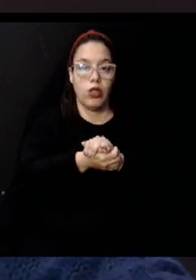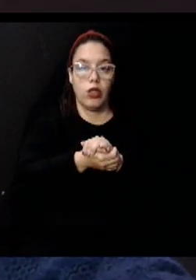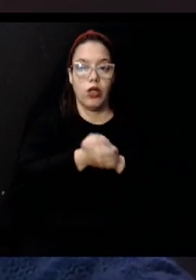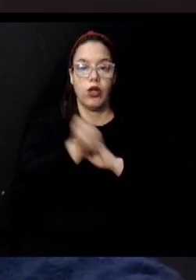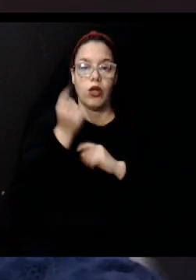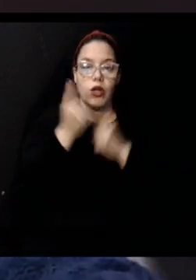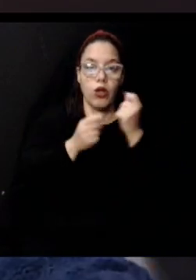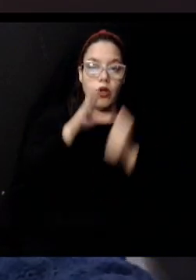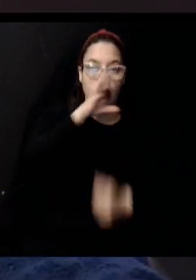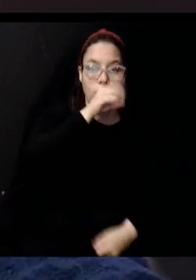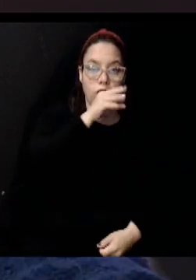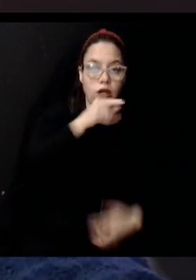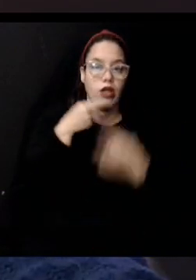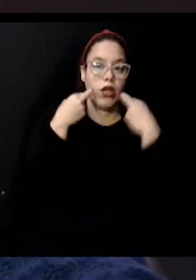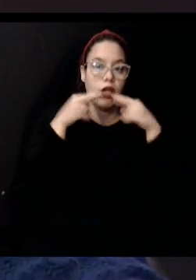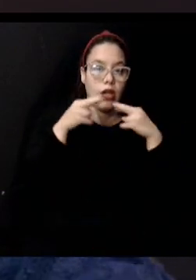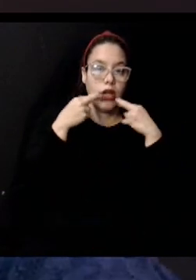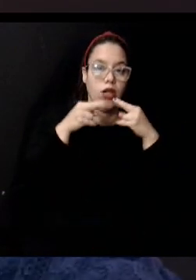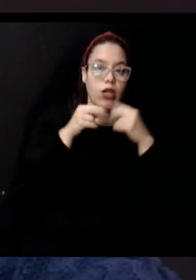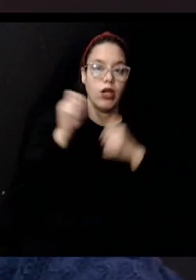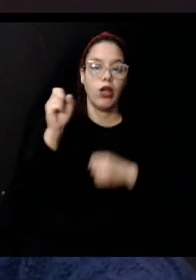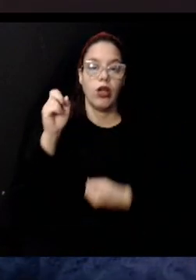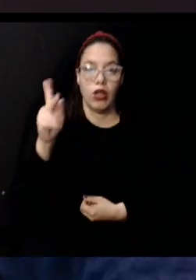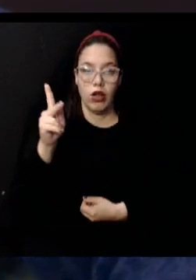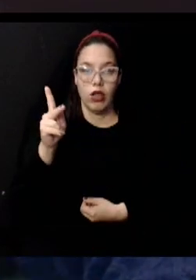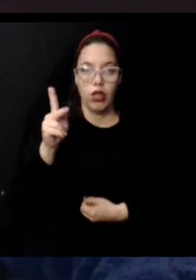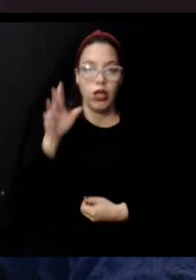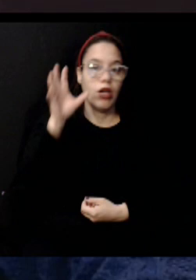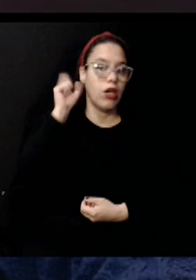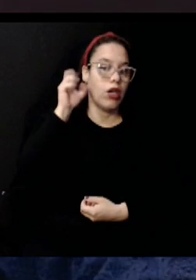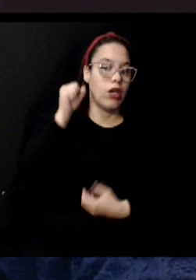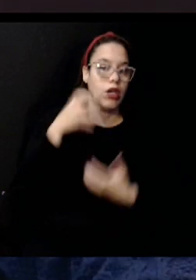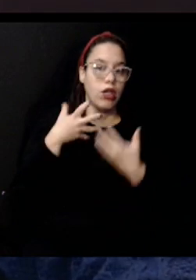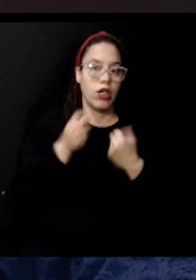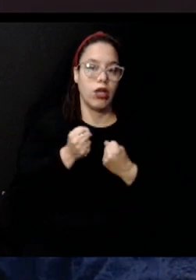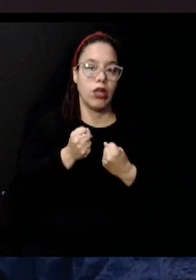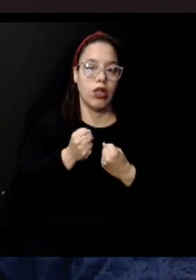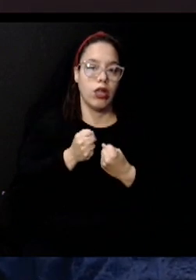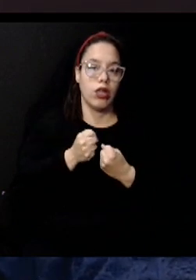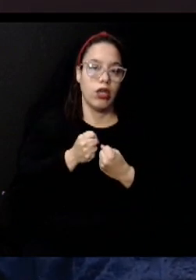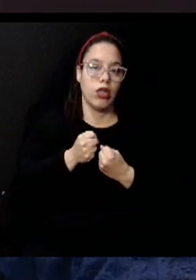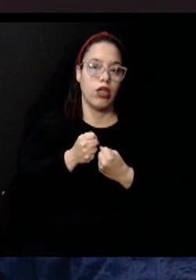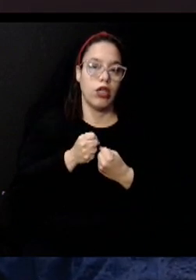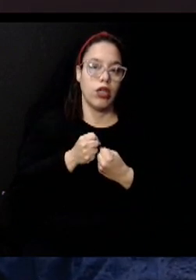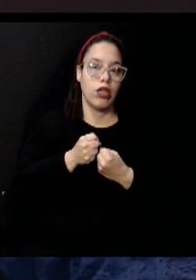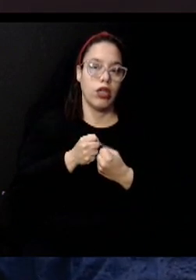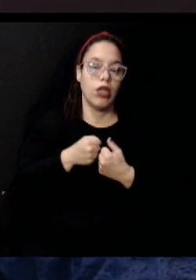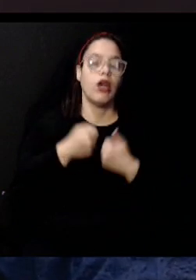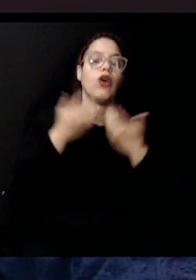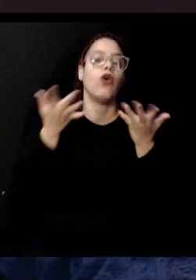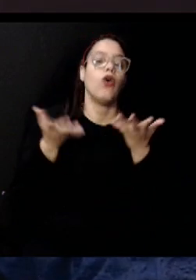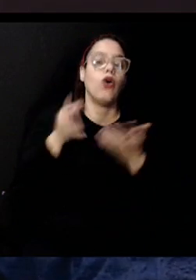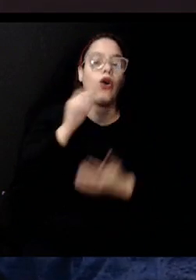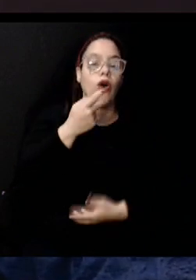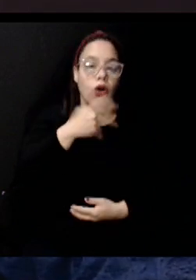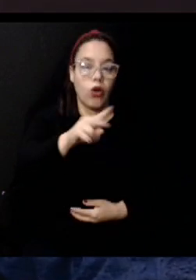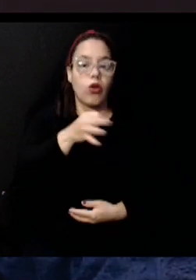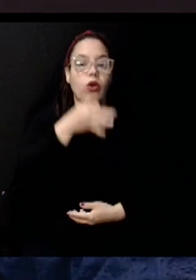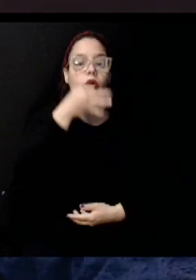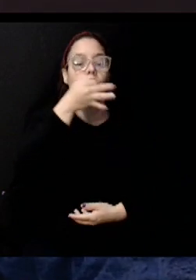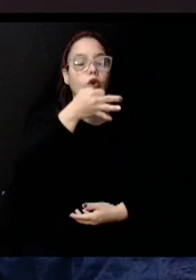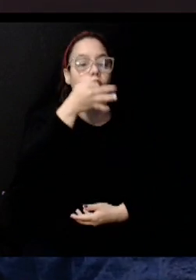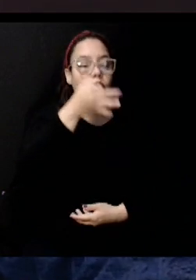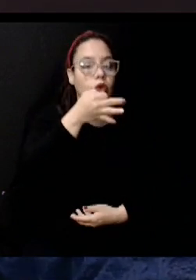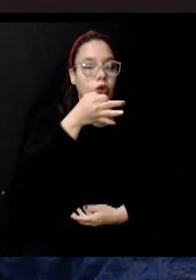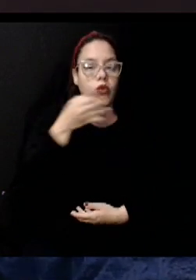que está reclamando demais, ok, ele escuta, ele acolhe. Sim. E qual é a sua sugestão?